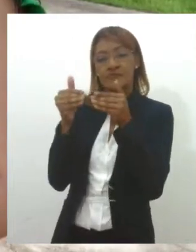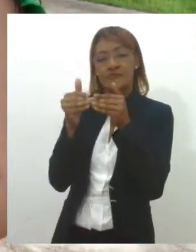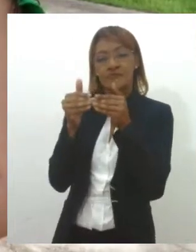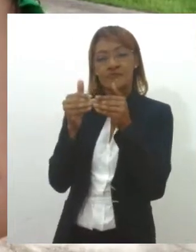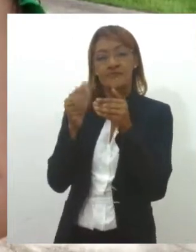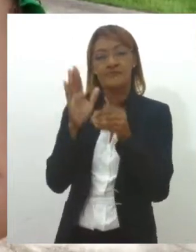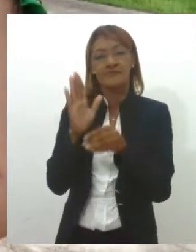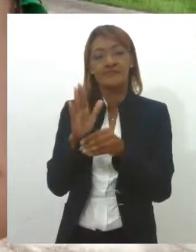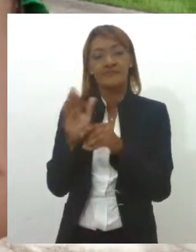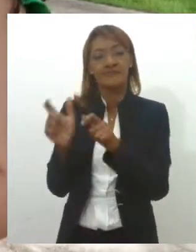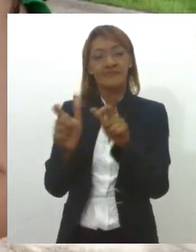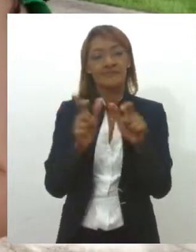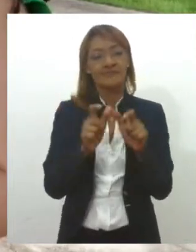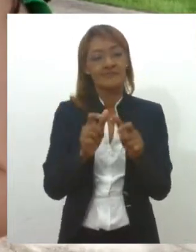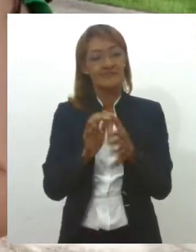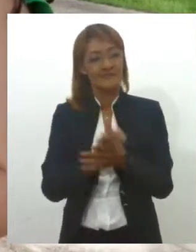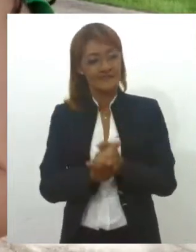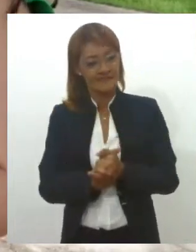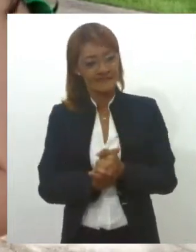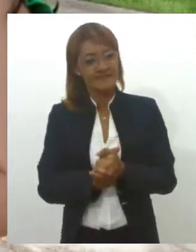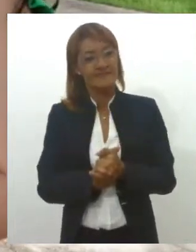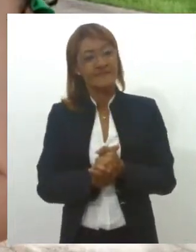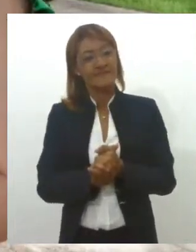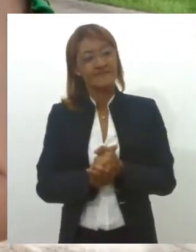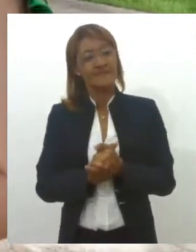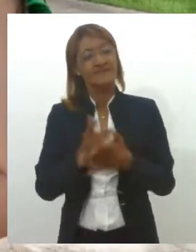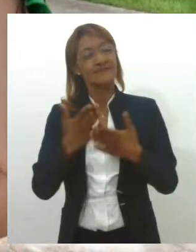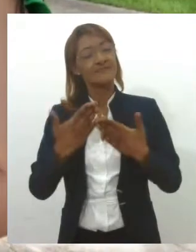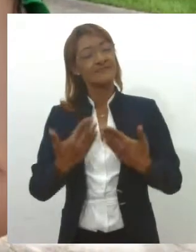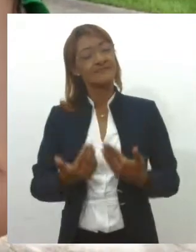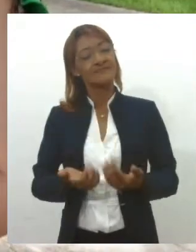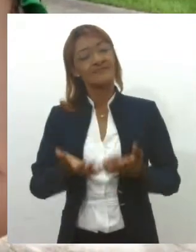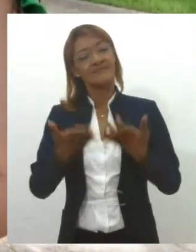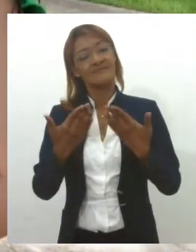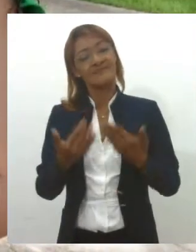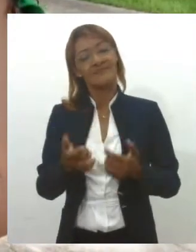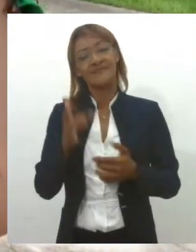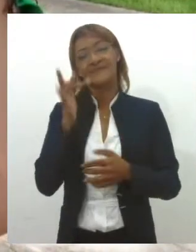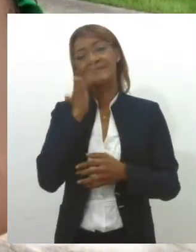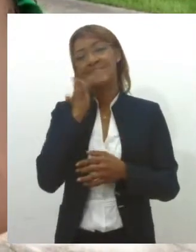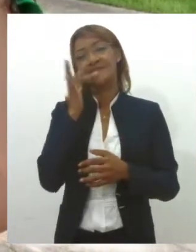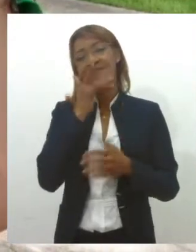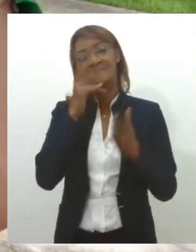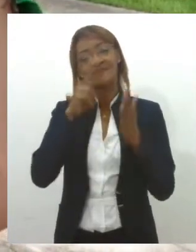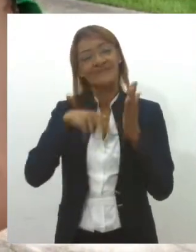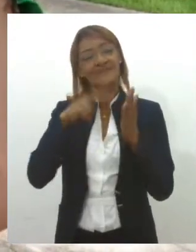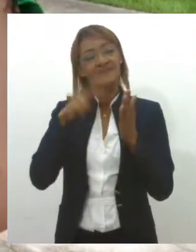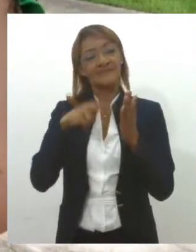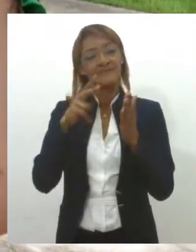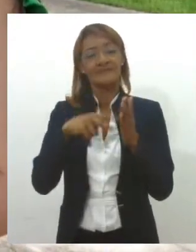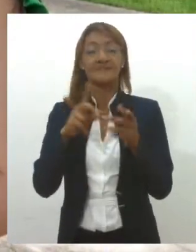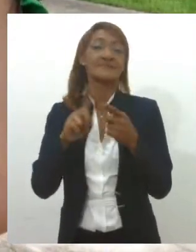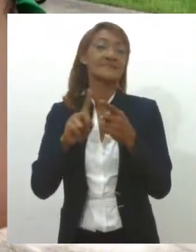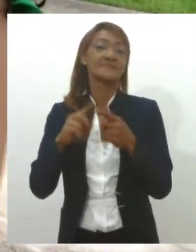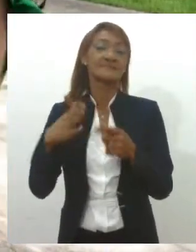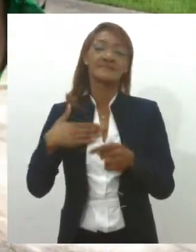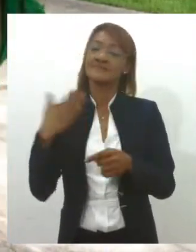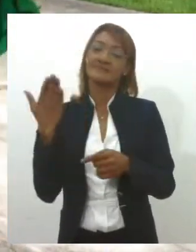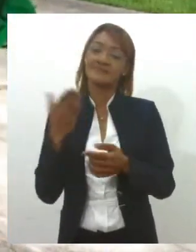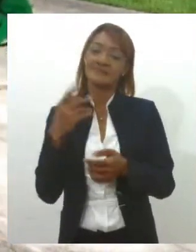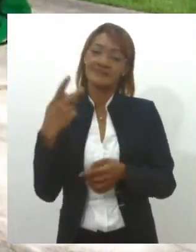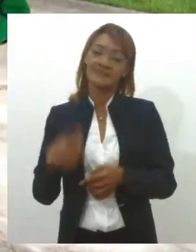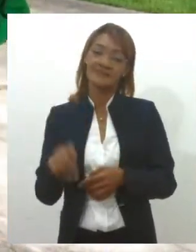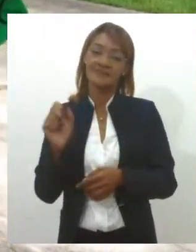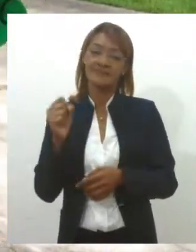narrado naquele tópico você já deixa o livro leve é um livro gostoso de ler e também vai traz uma novidade para a cena literária essa